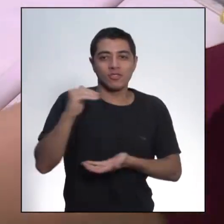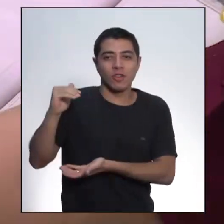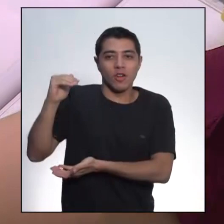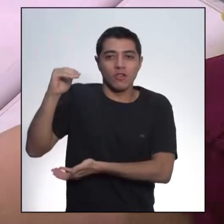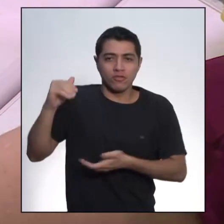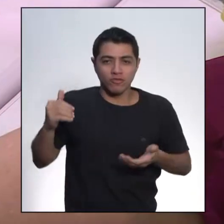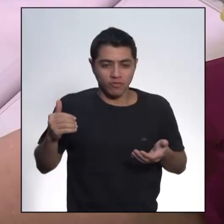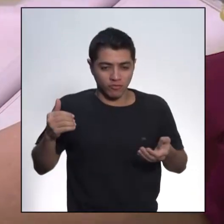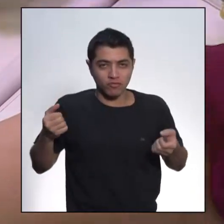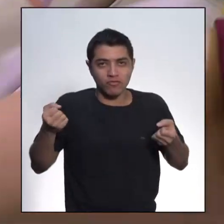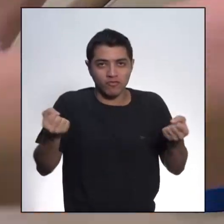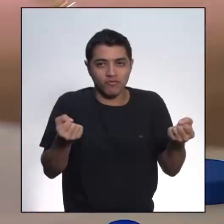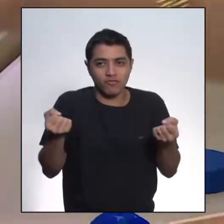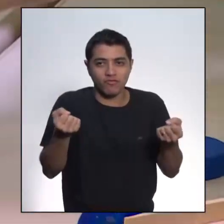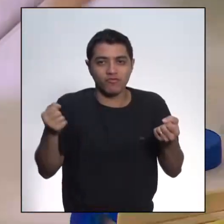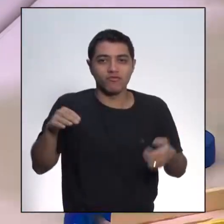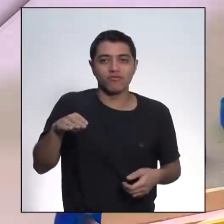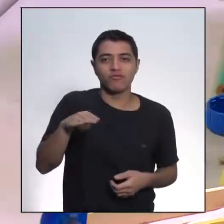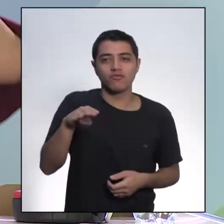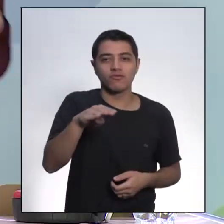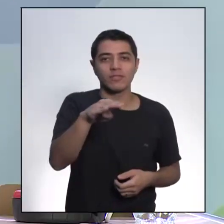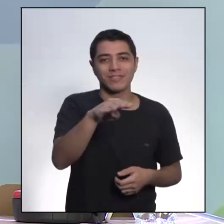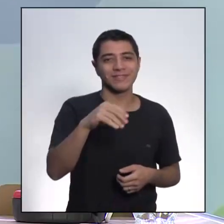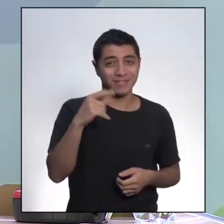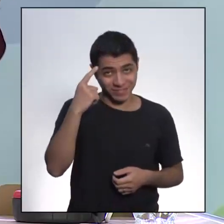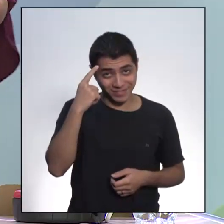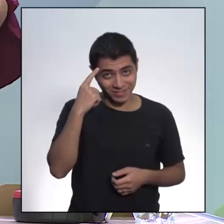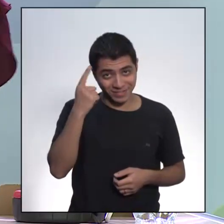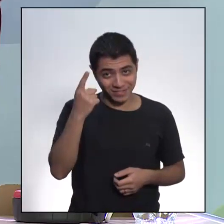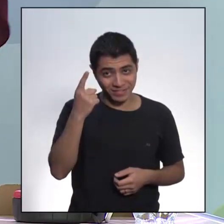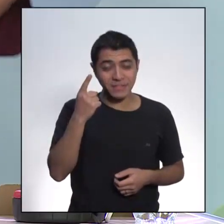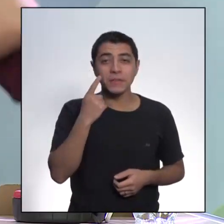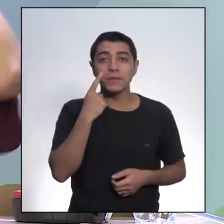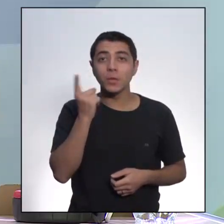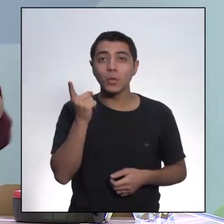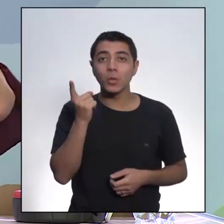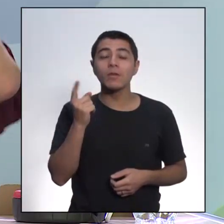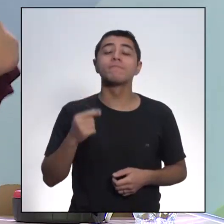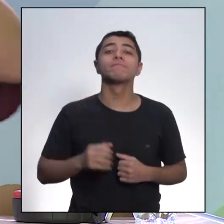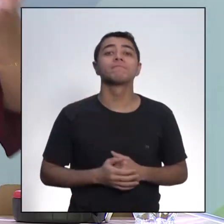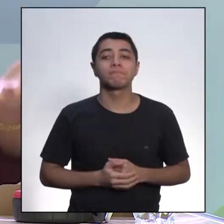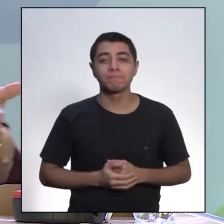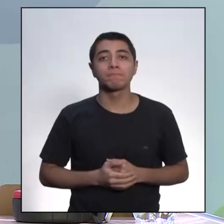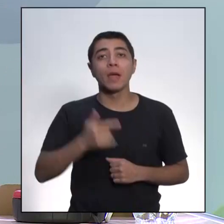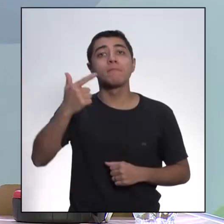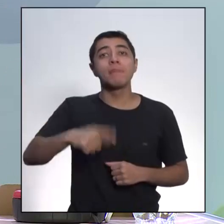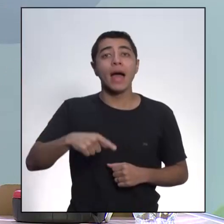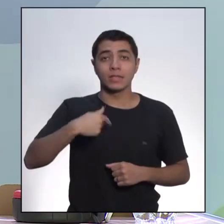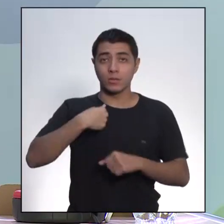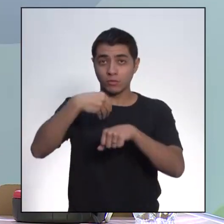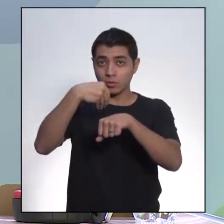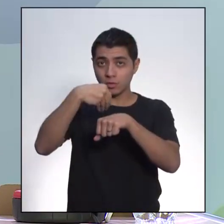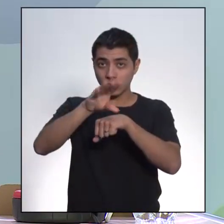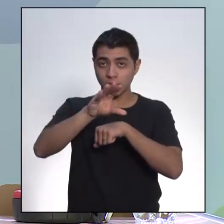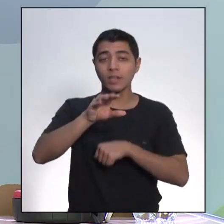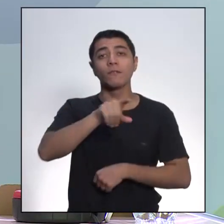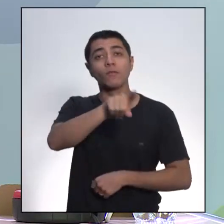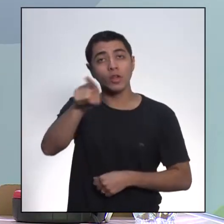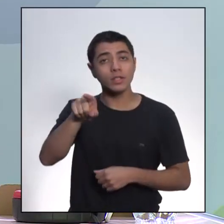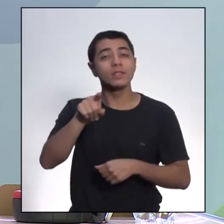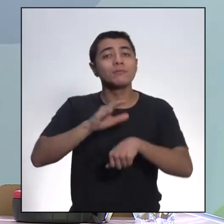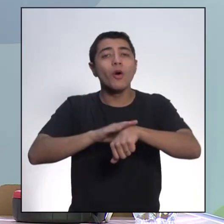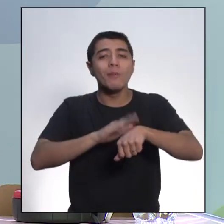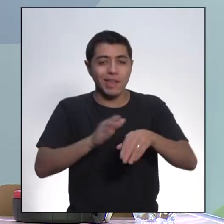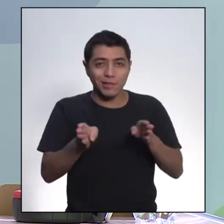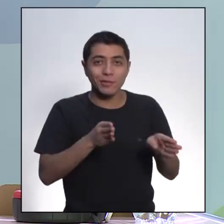Tá? Na hora que eu solto, ele vai, tá vendo? E aí, a minha sugestão aí para vocês é, no momento que vocês puderem estar juntos na